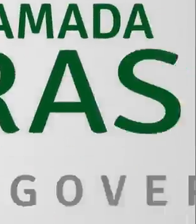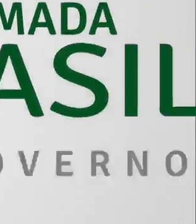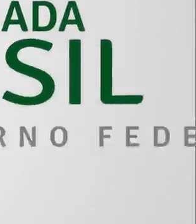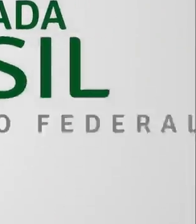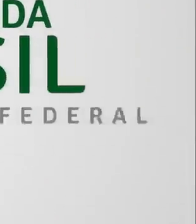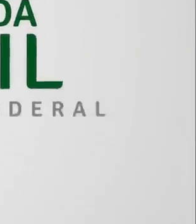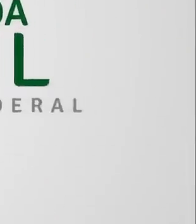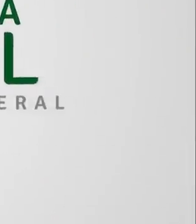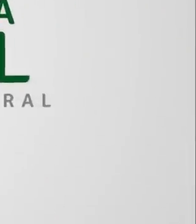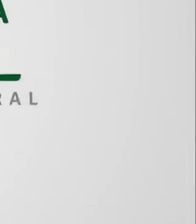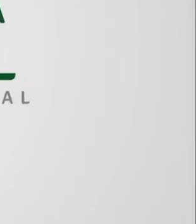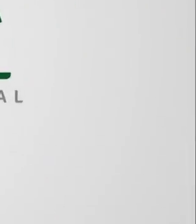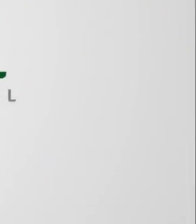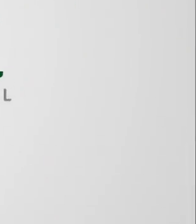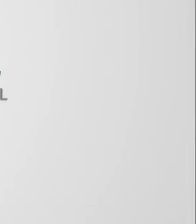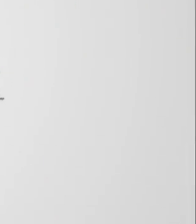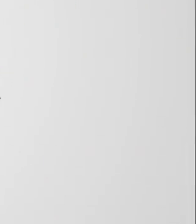a